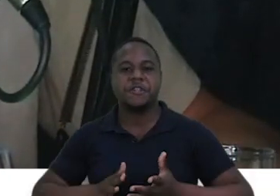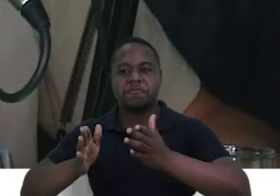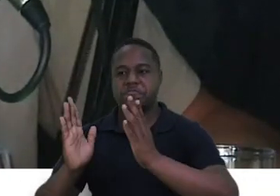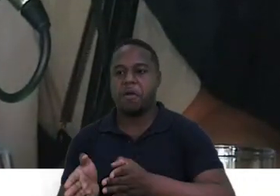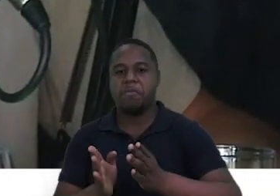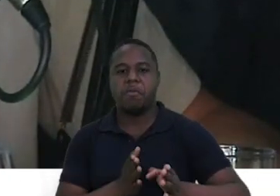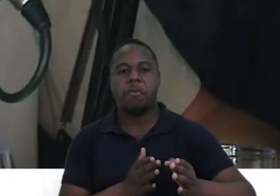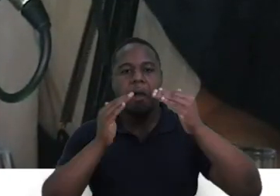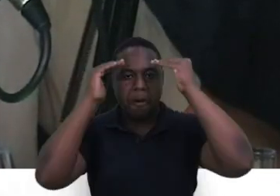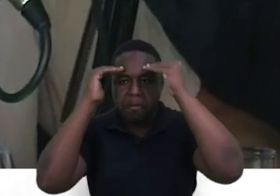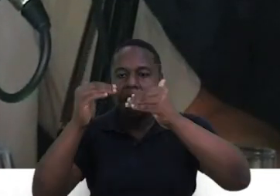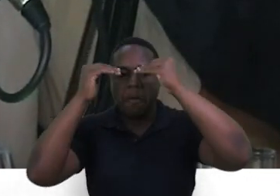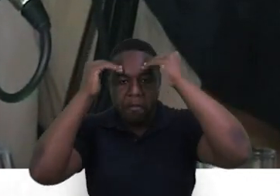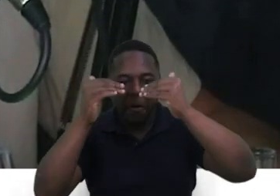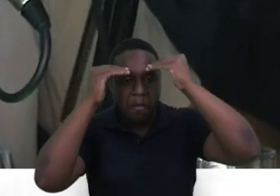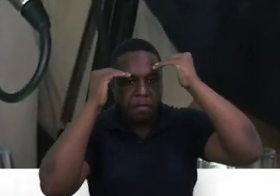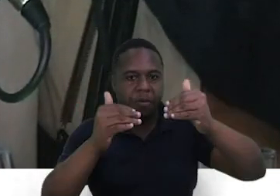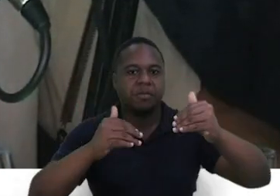padrões, assim.